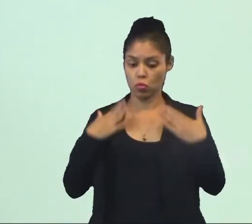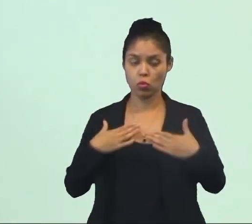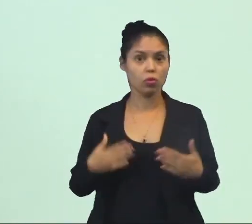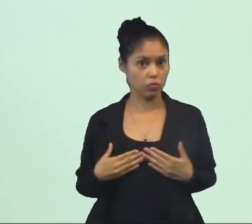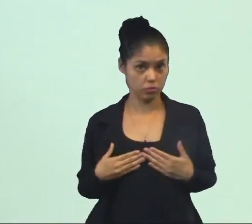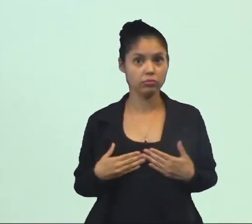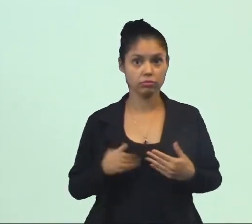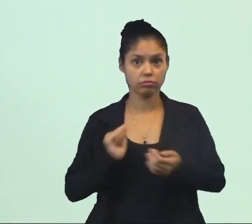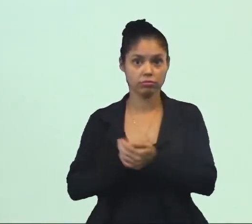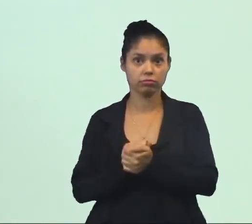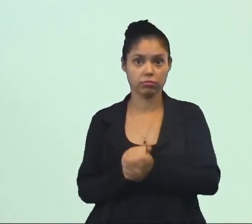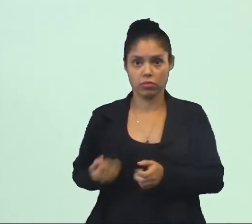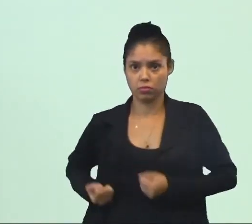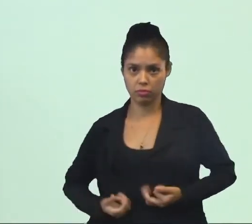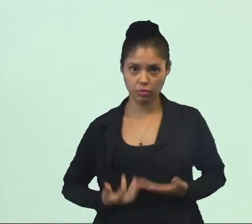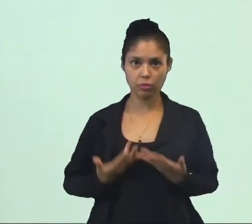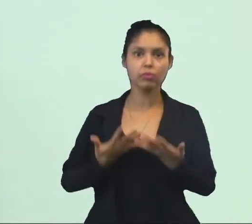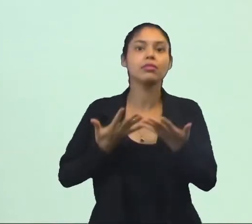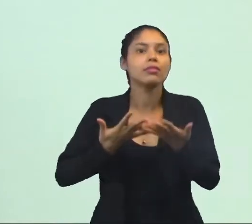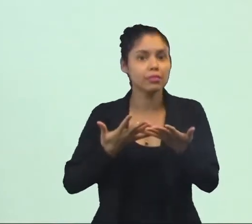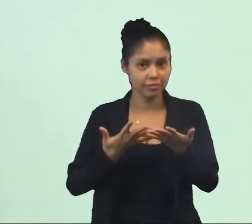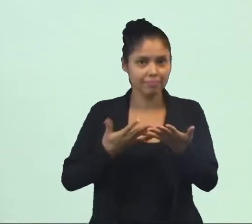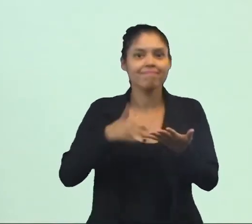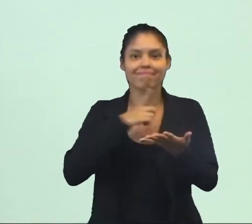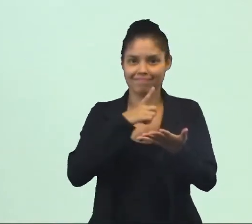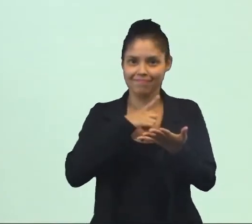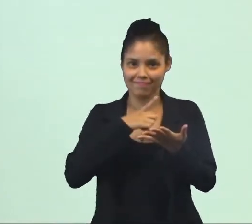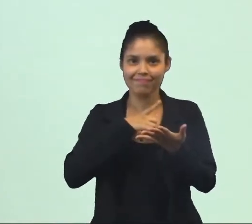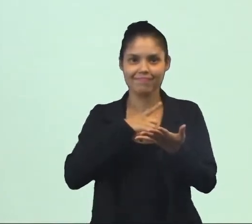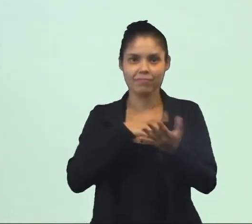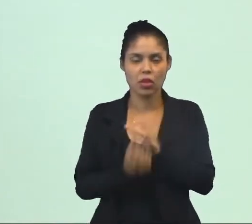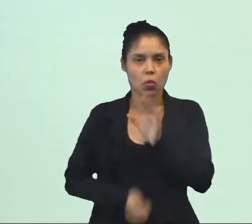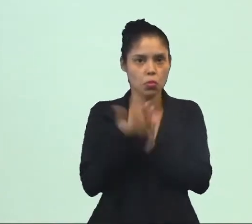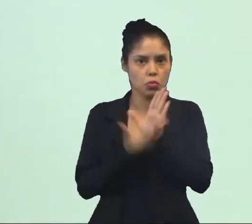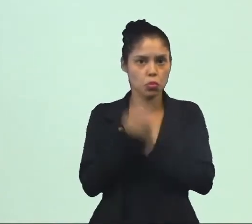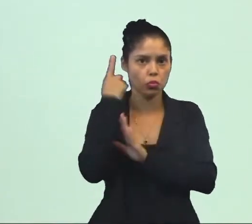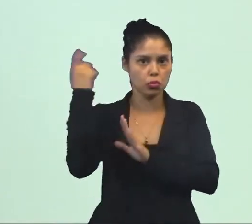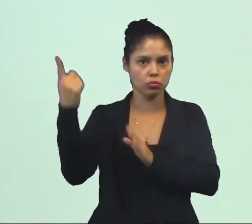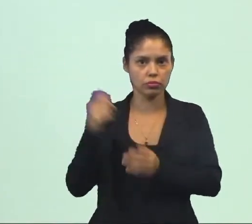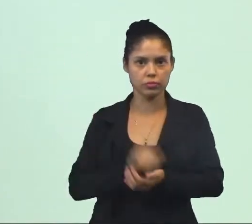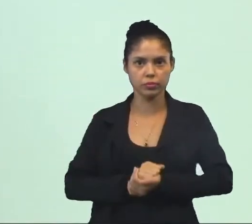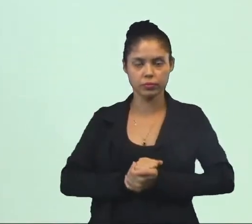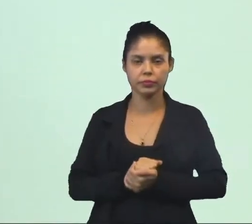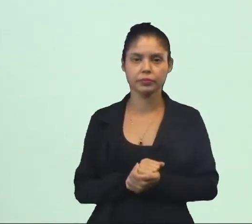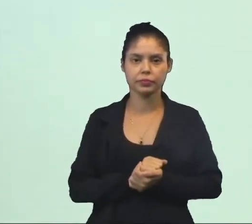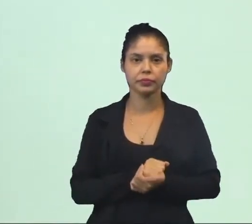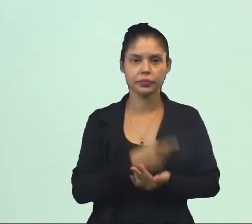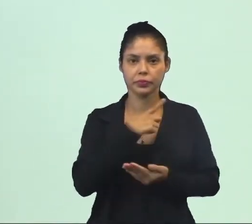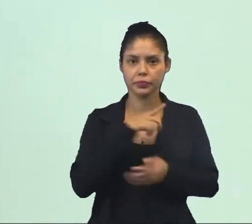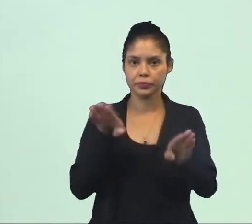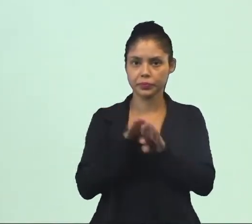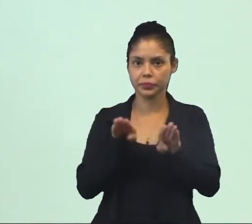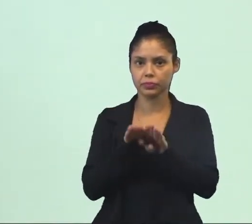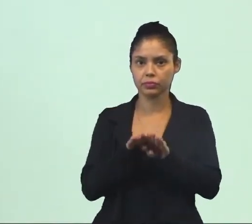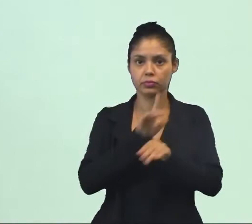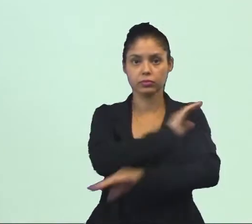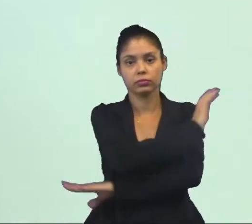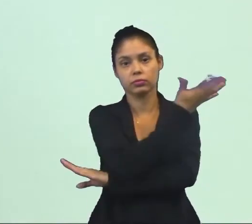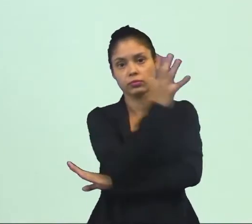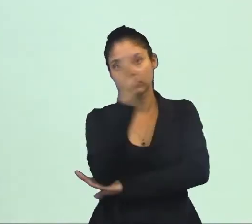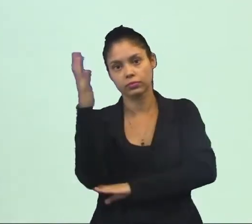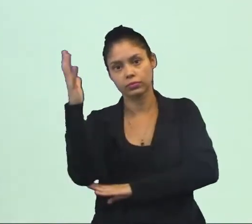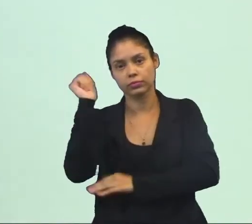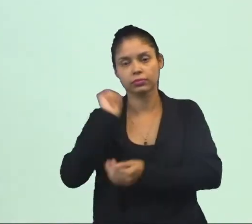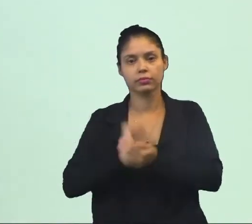que estimula um outro corpo para poder fazer a produção do som, tá certo? E aí a gente tem os sons da natureza